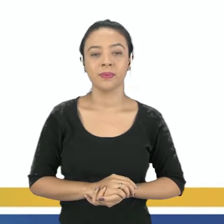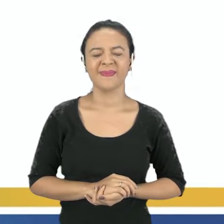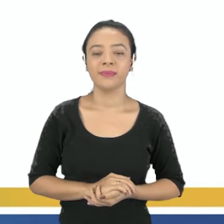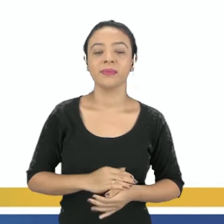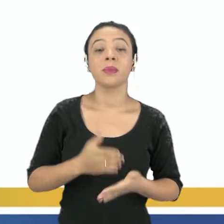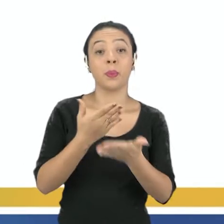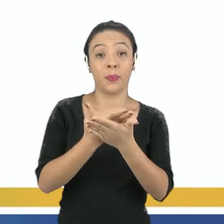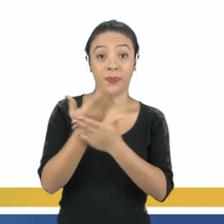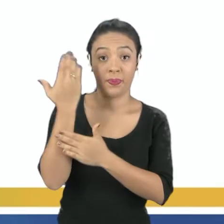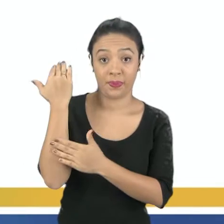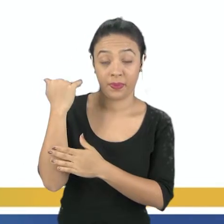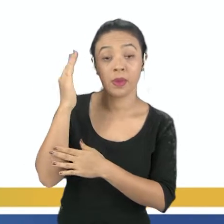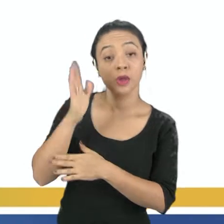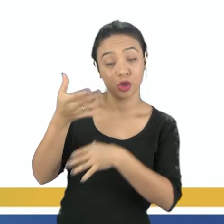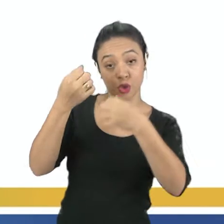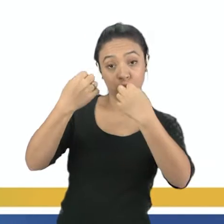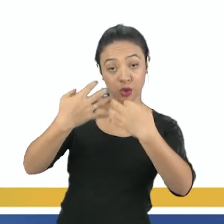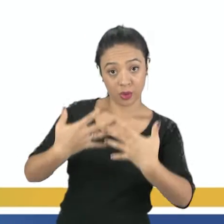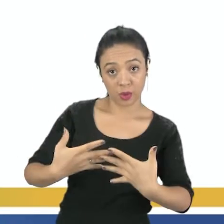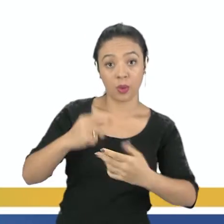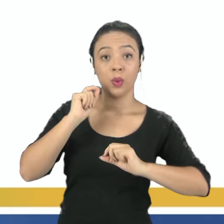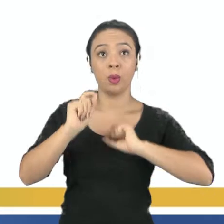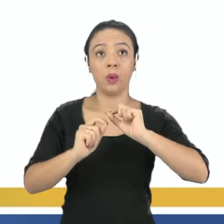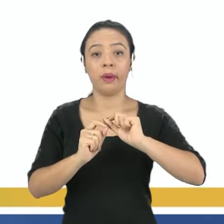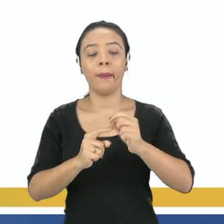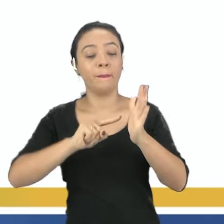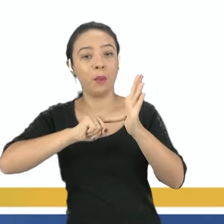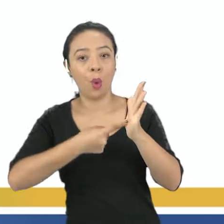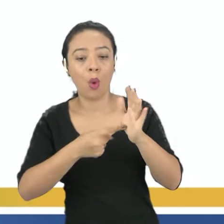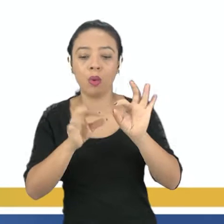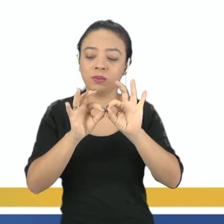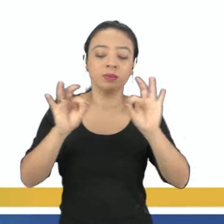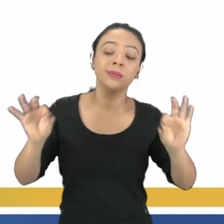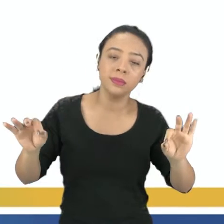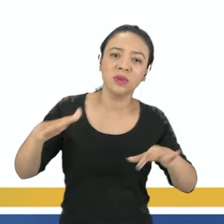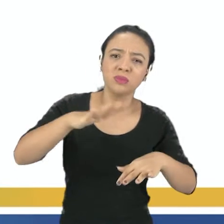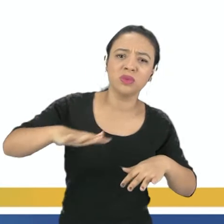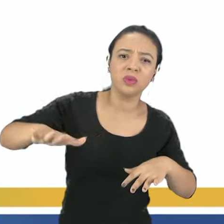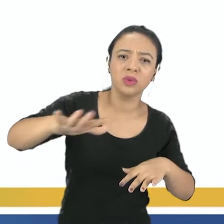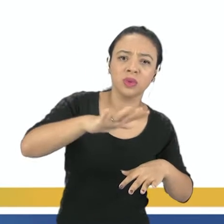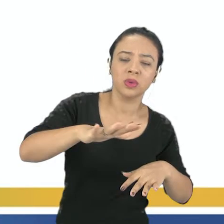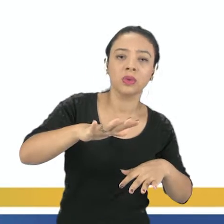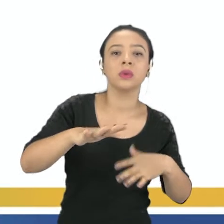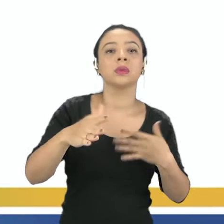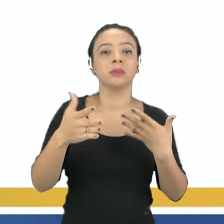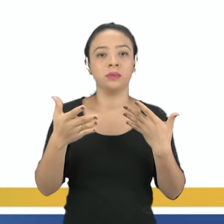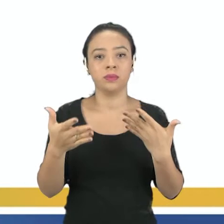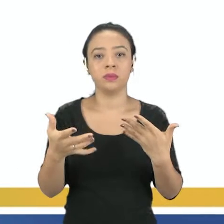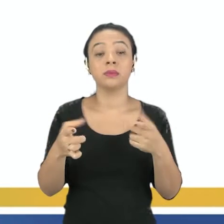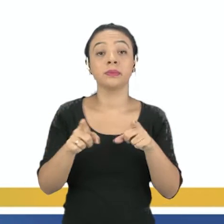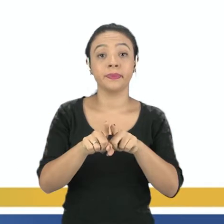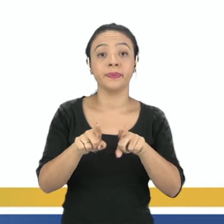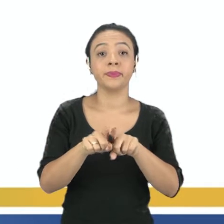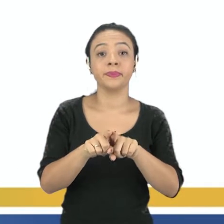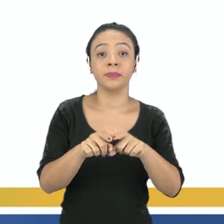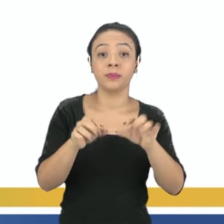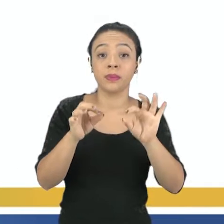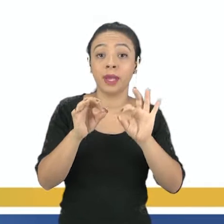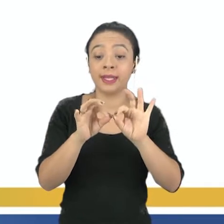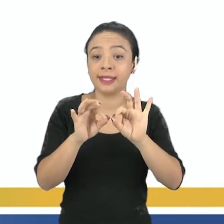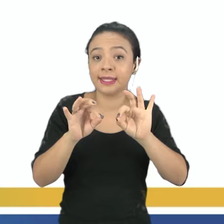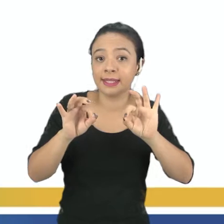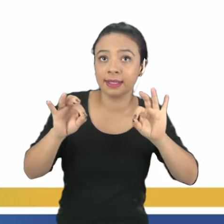a mala passada nós vimos os conceitos de ponto reta plano semi-reta e segmento de